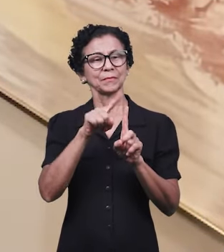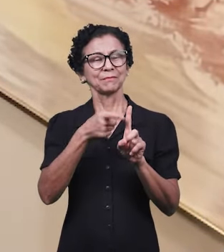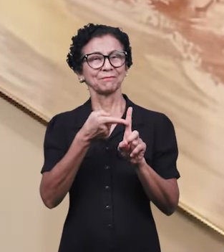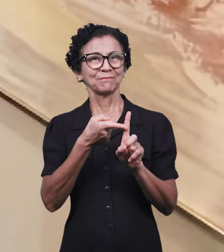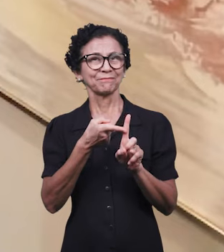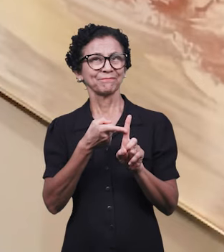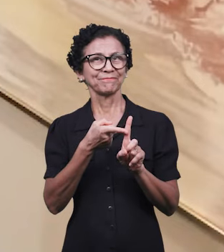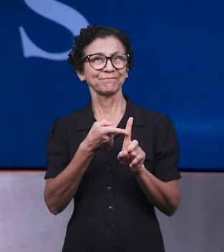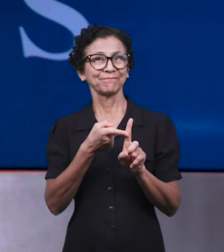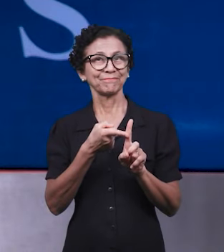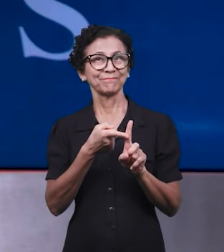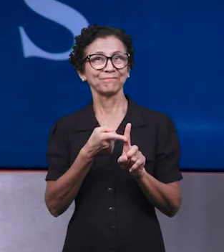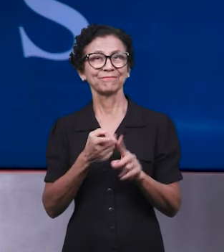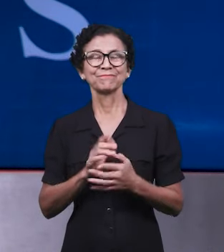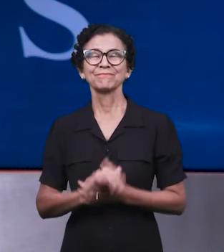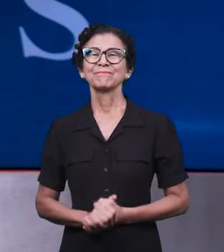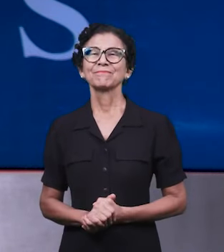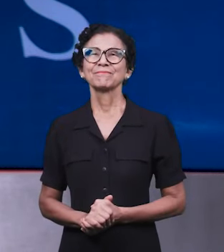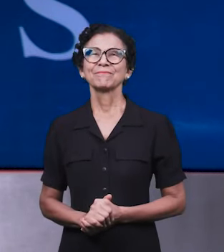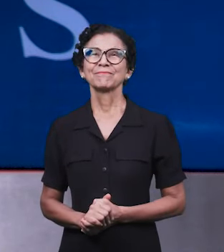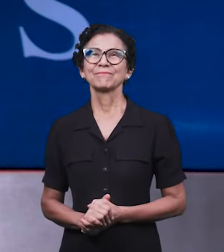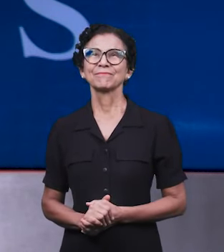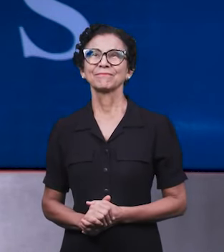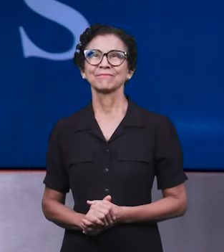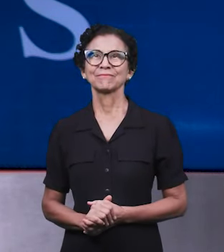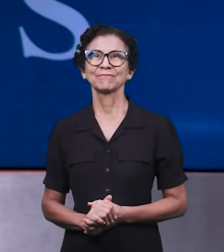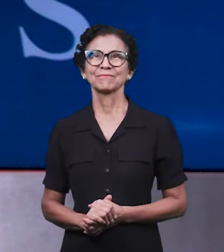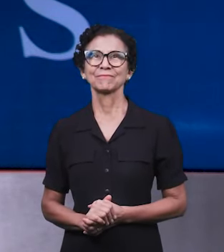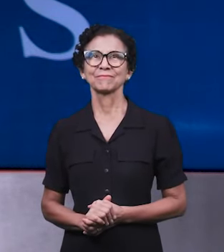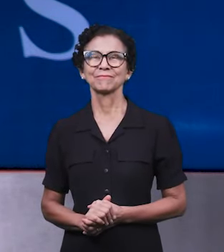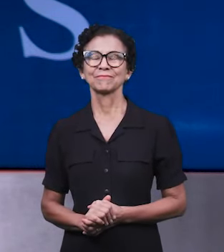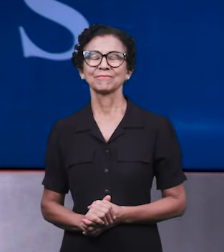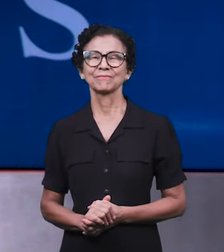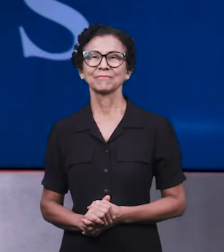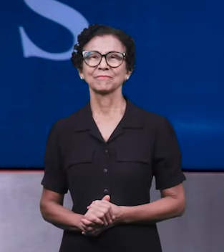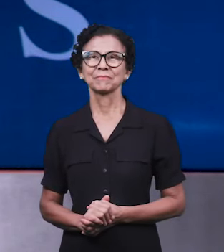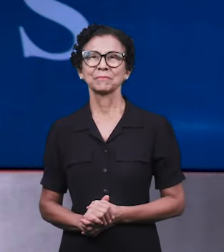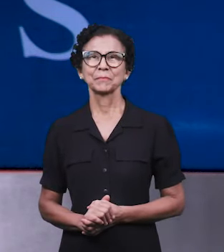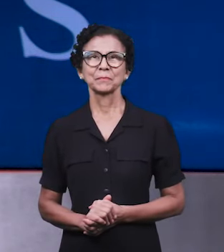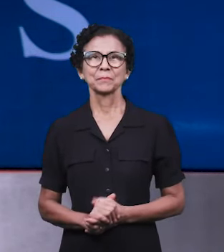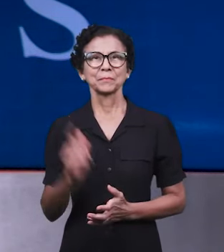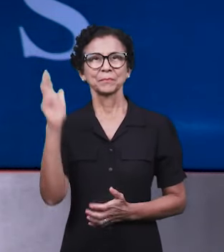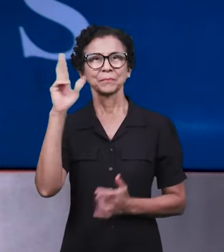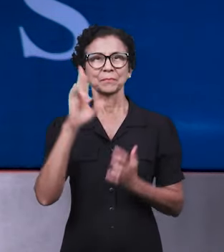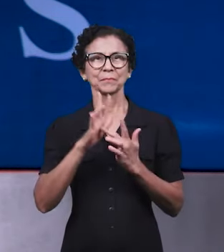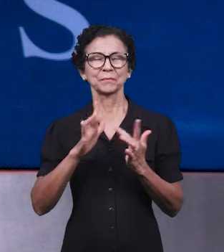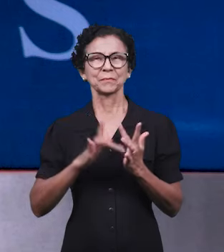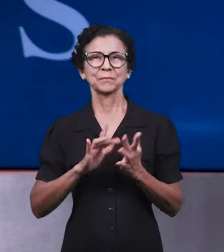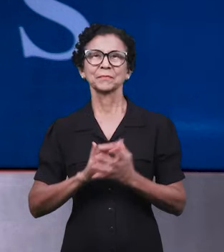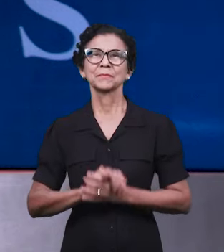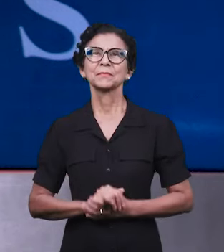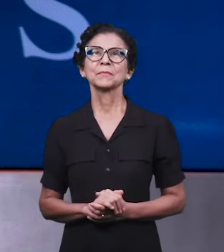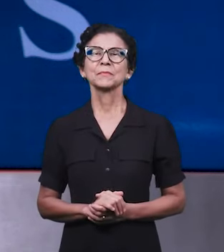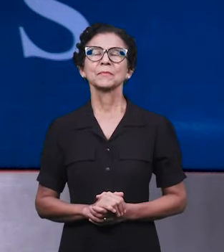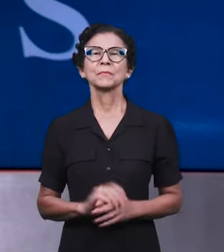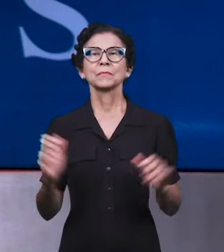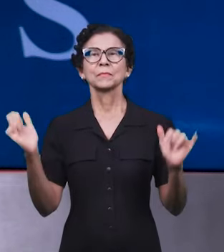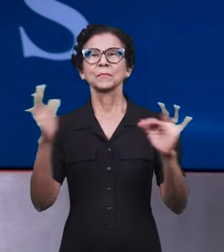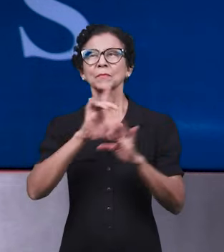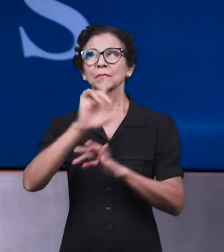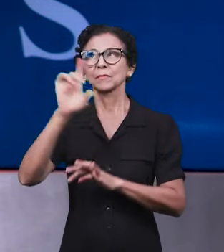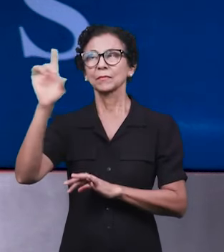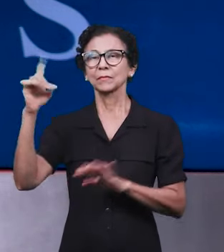do Senhor Jesus! Muito obrigado pelas notícias e agora vamos diretamente, eu quero saber notícias da Europa, hein? E a Rebeca Ribeiro tem